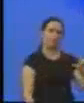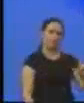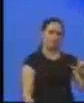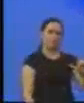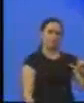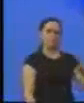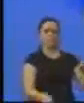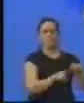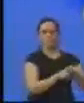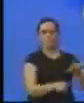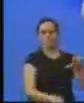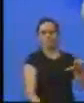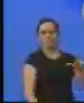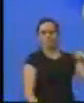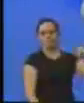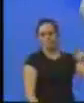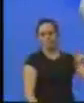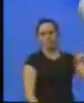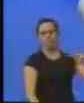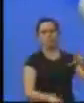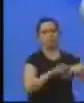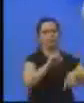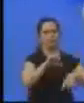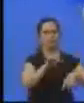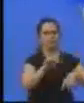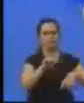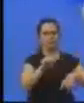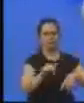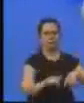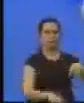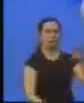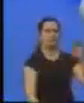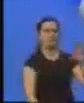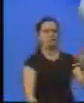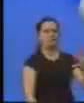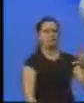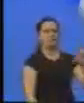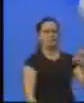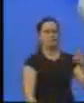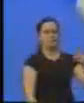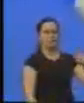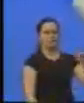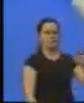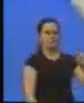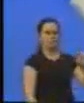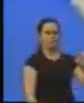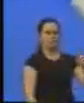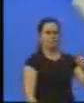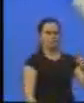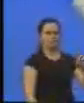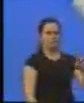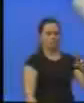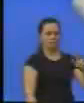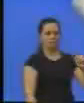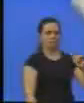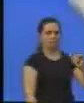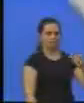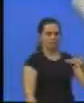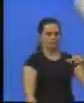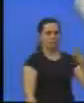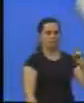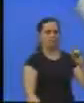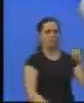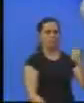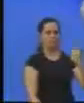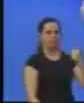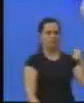Também. ln de logaritmo neperiano, ln. ln de x, eu sei calcular, dá 1 sobre x.